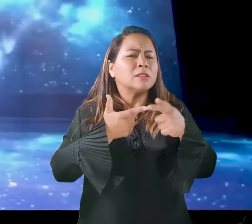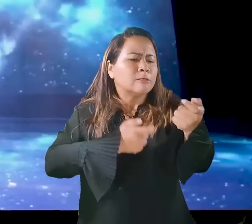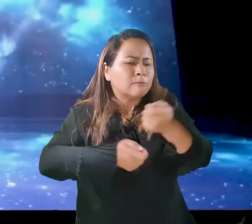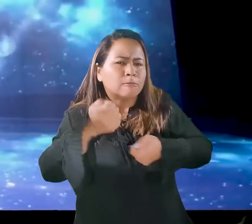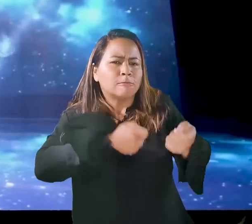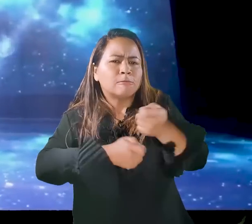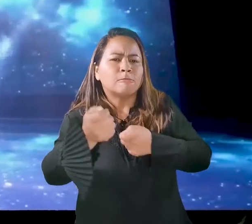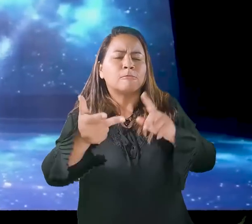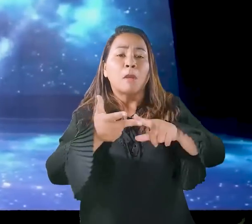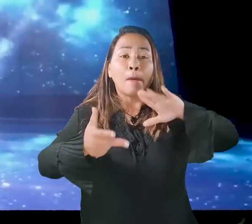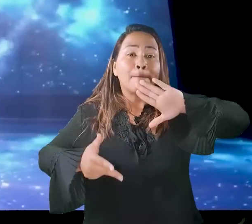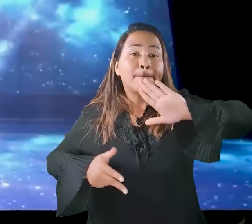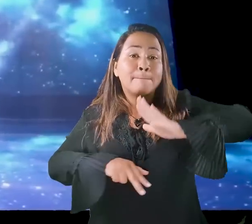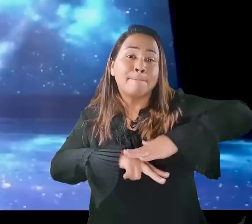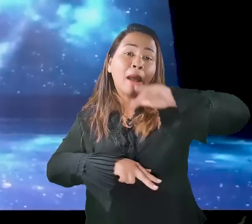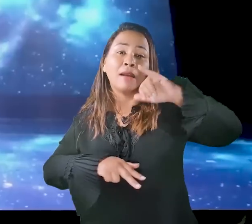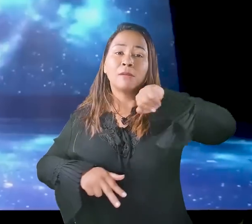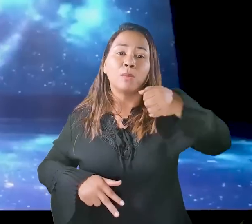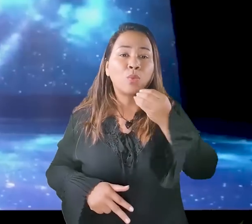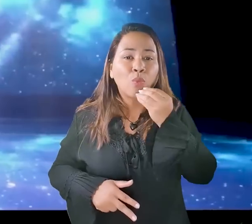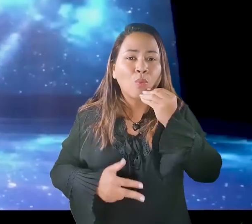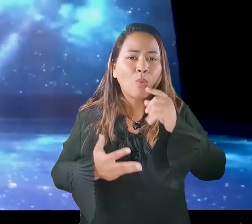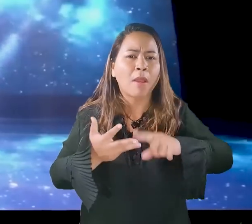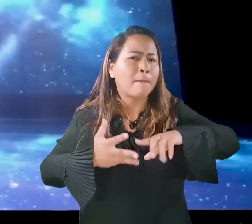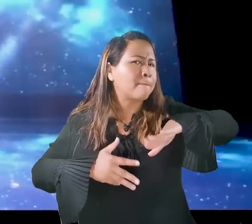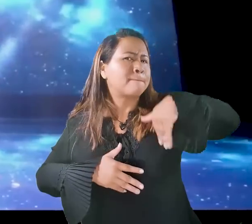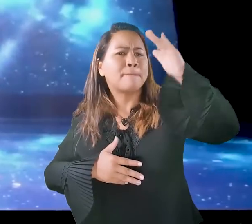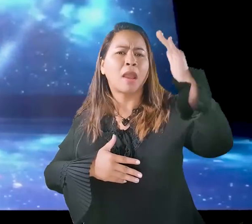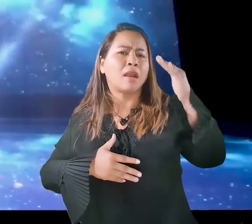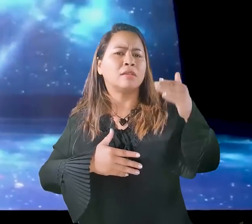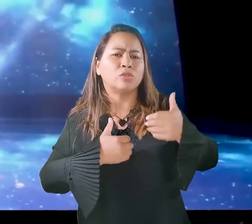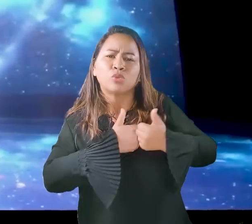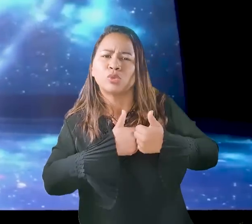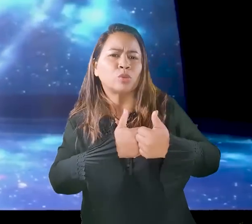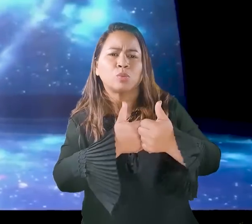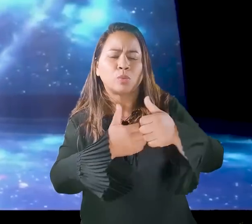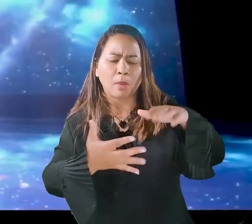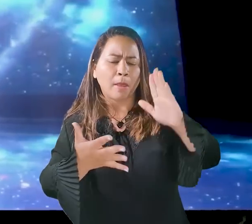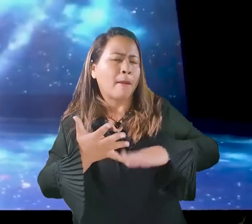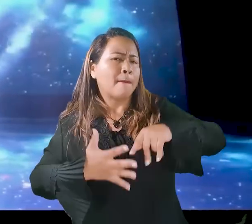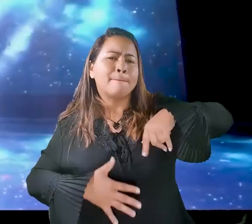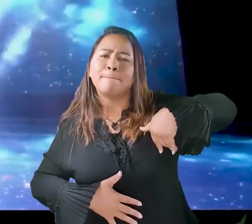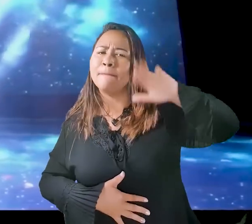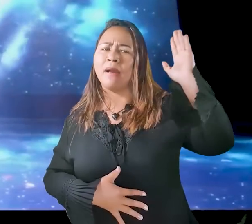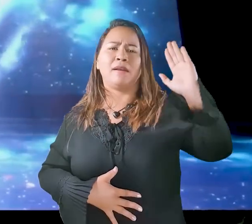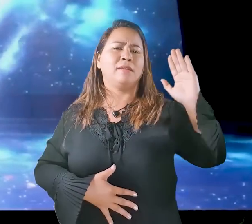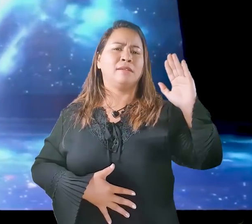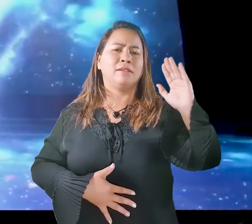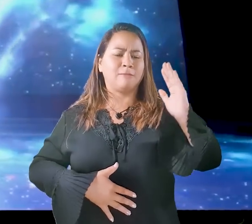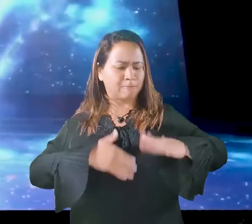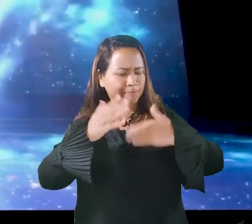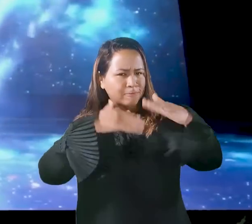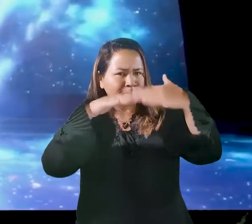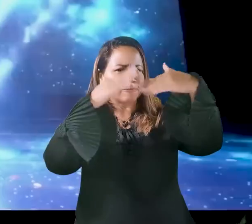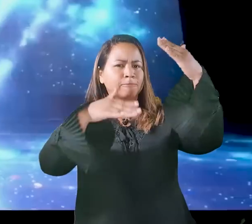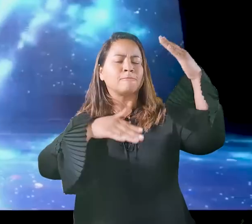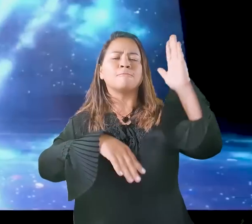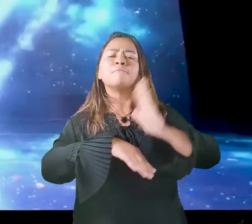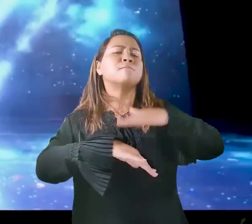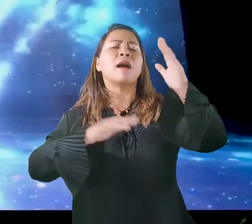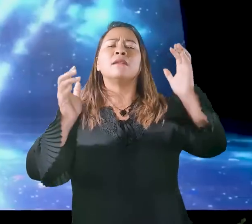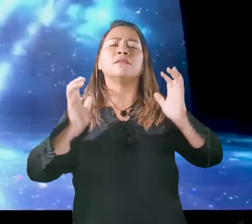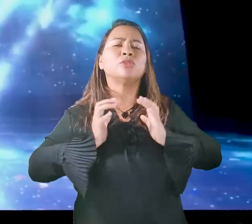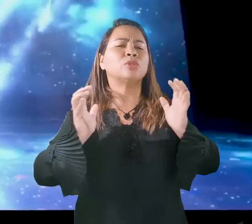parcerias, mais seguidores, mais prosperidade, mais abundância.